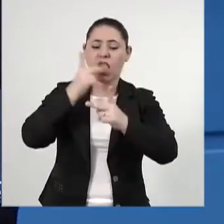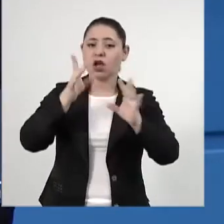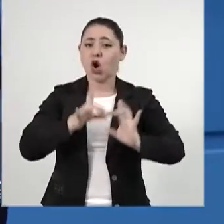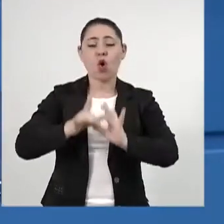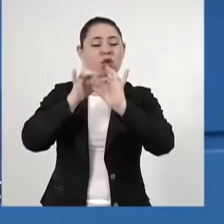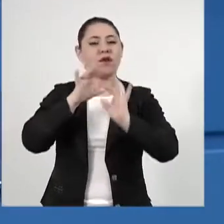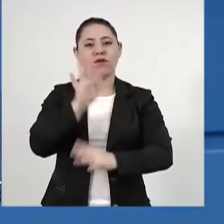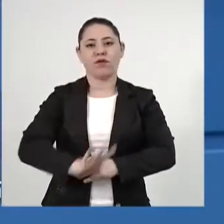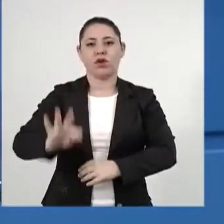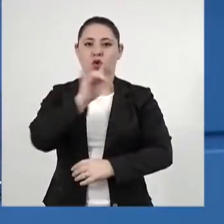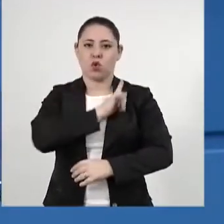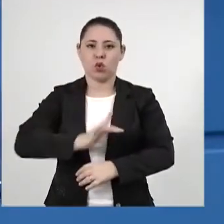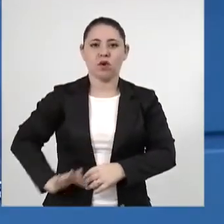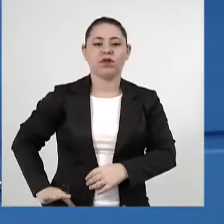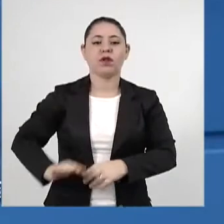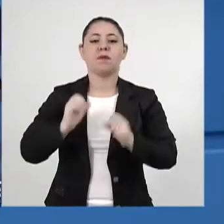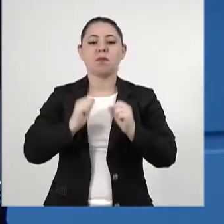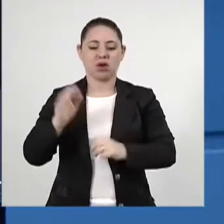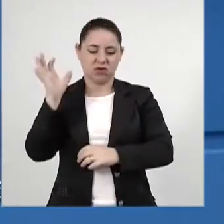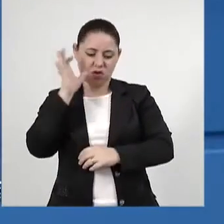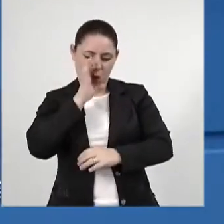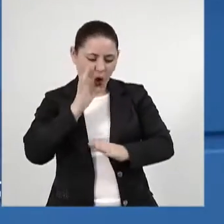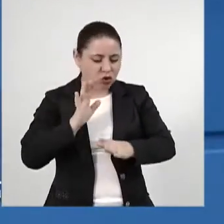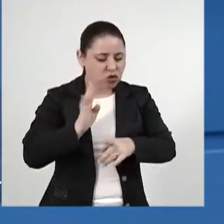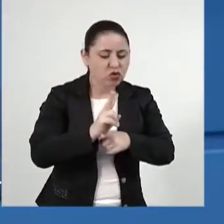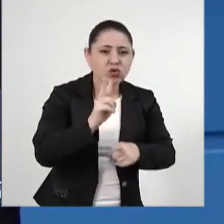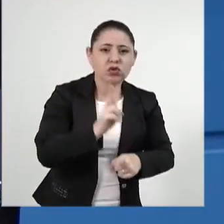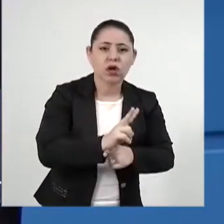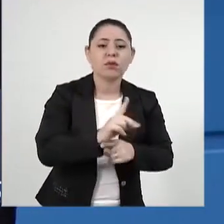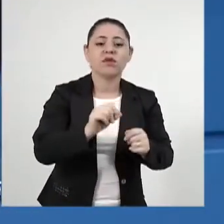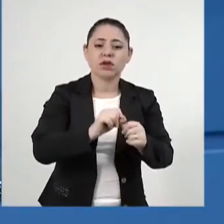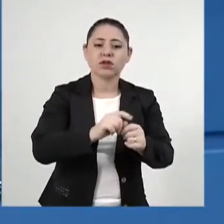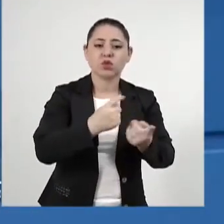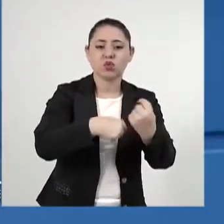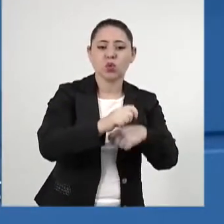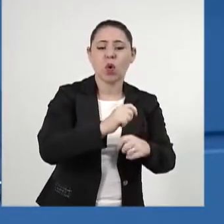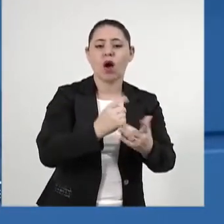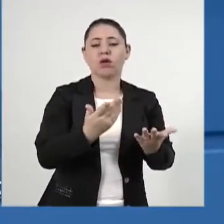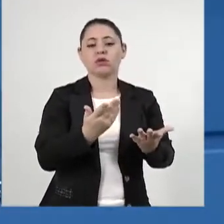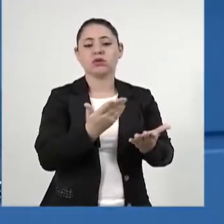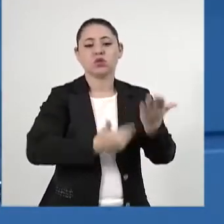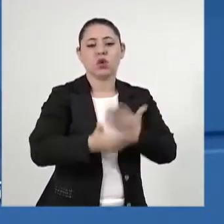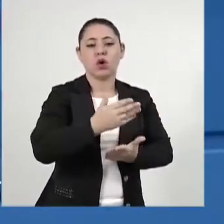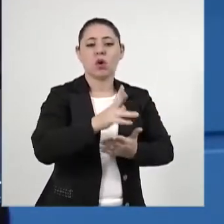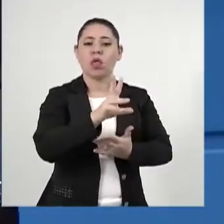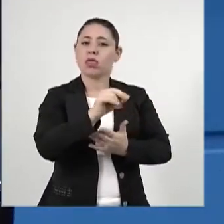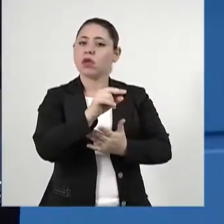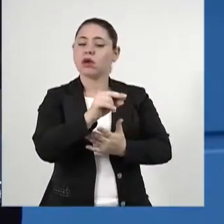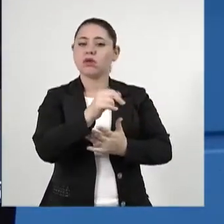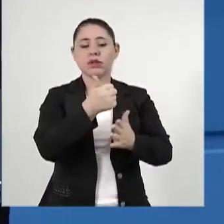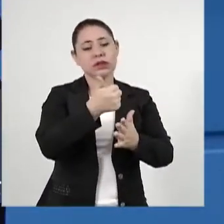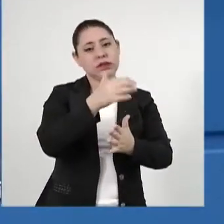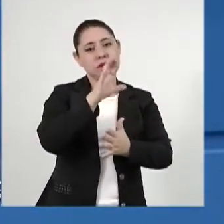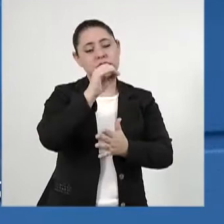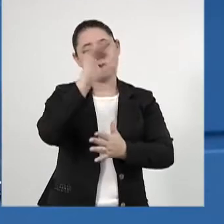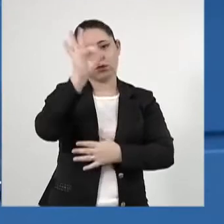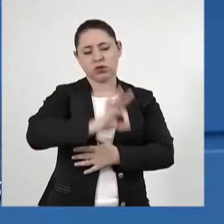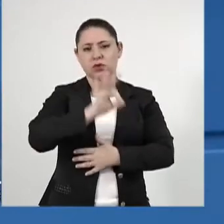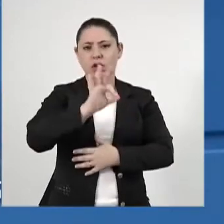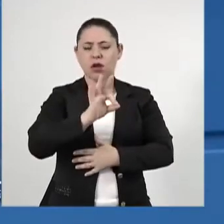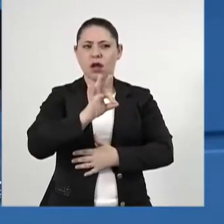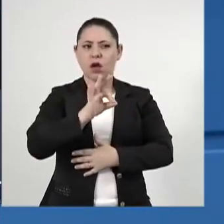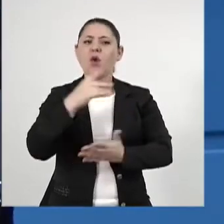União Federal poderá assistir esses índios para que façam bons negócios enquanto não estiverem 100% capacitados, eu